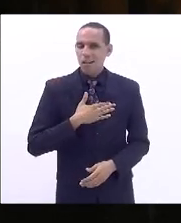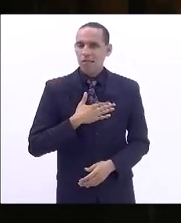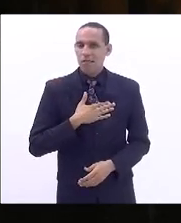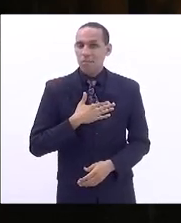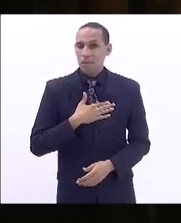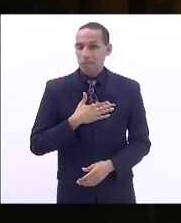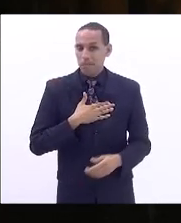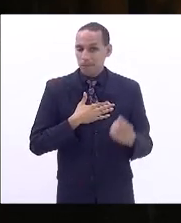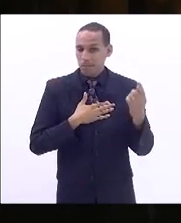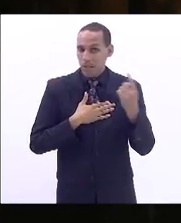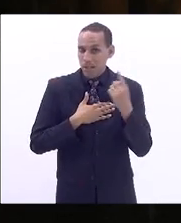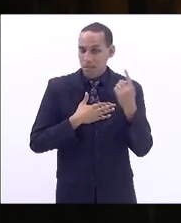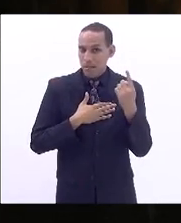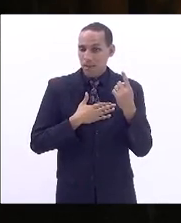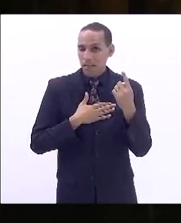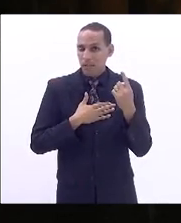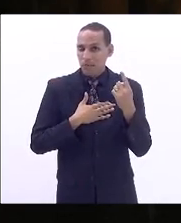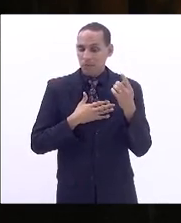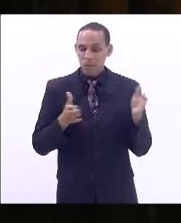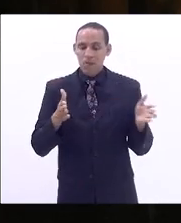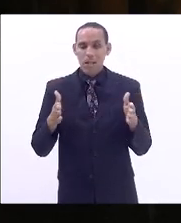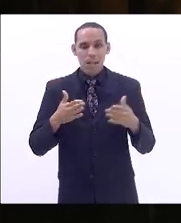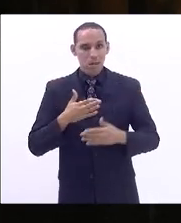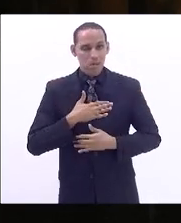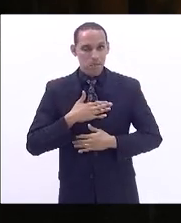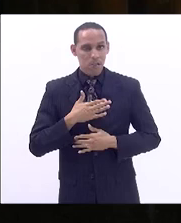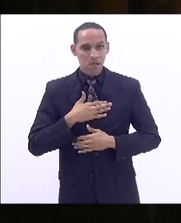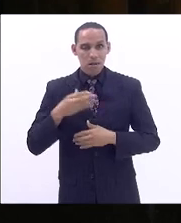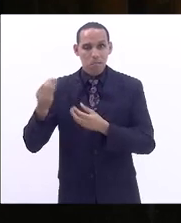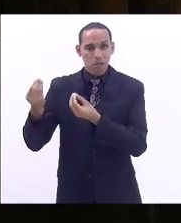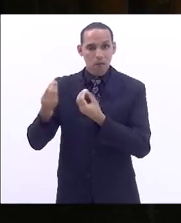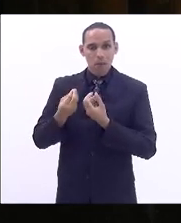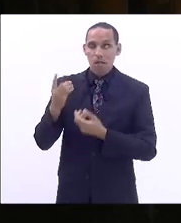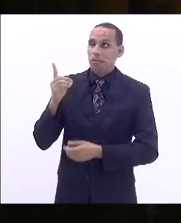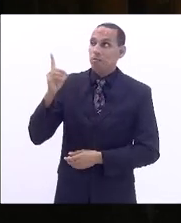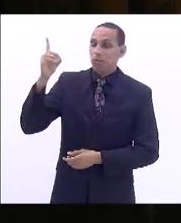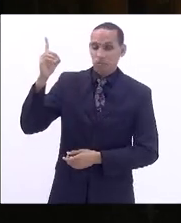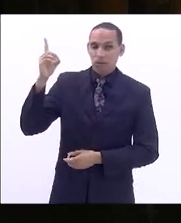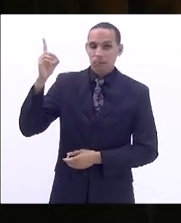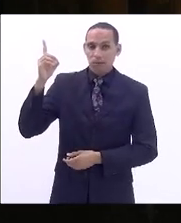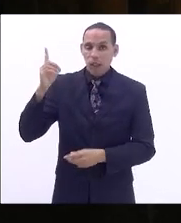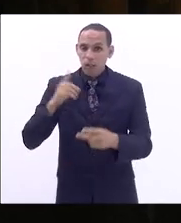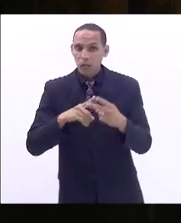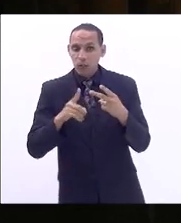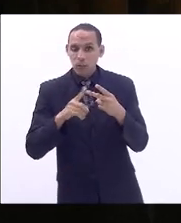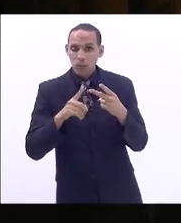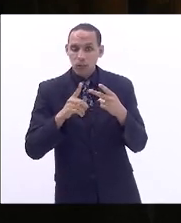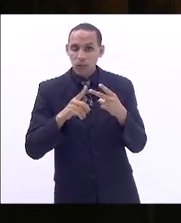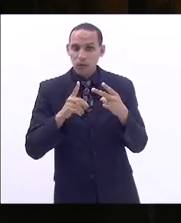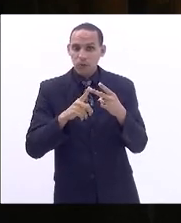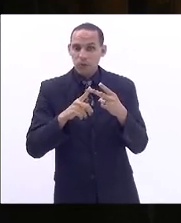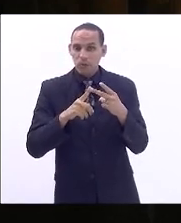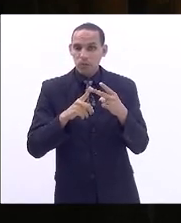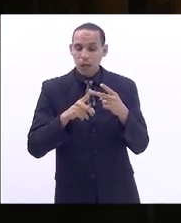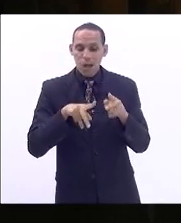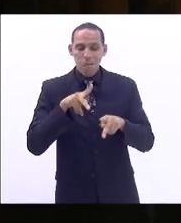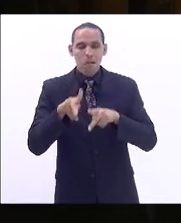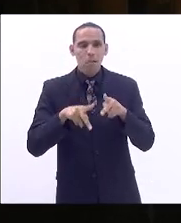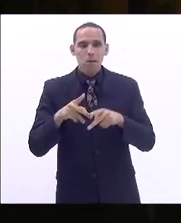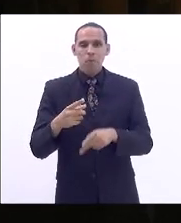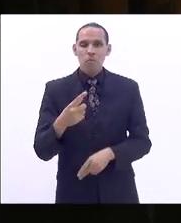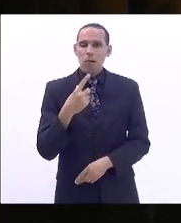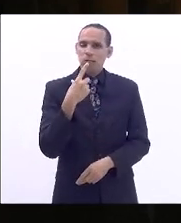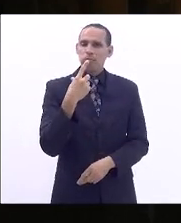primeiro quem deu quem deu o meu mandato Foi Deus segundo foi a população